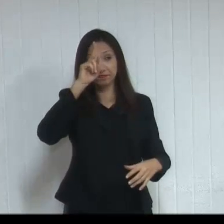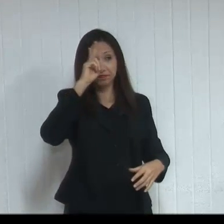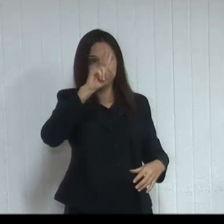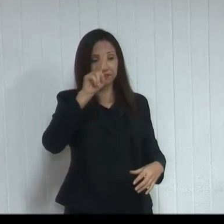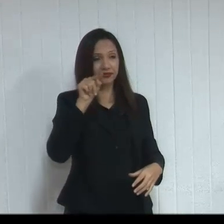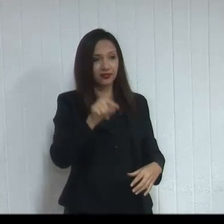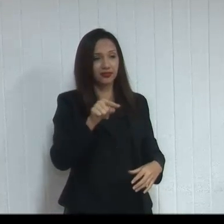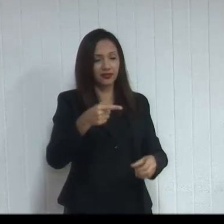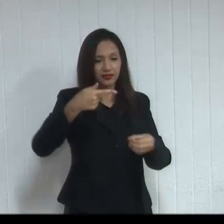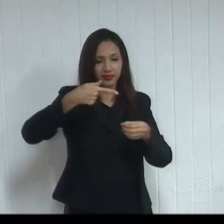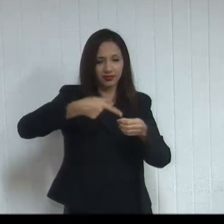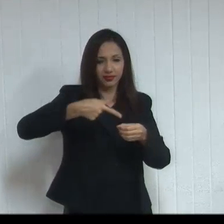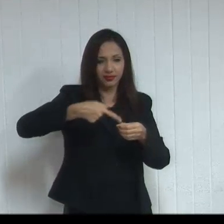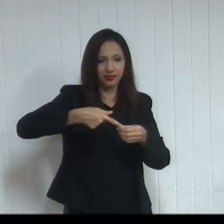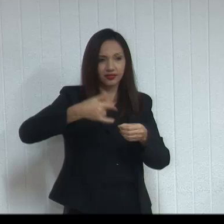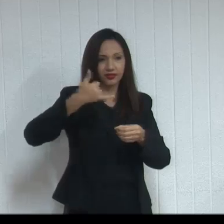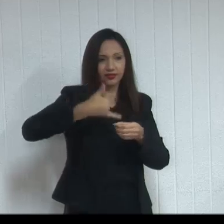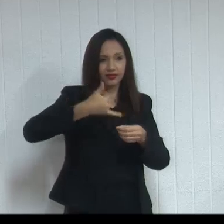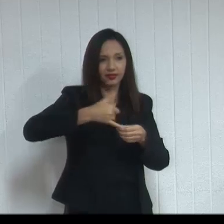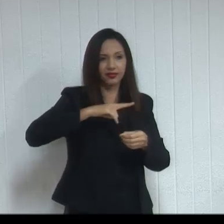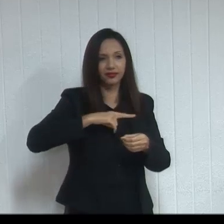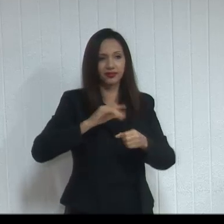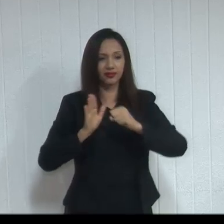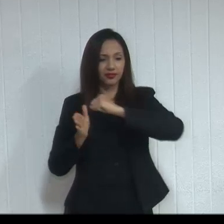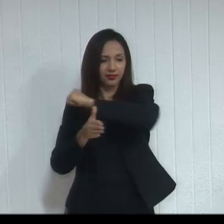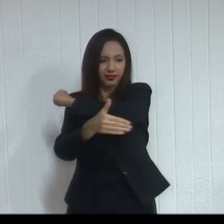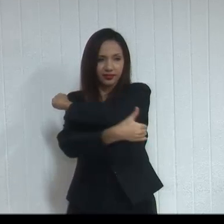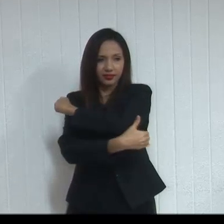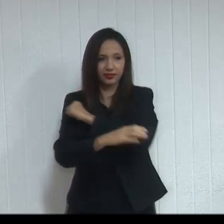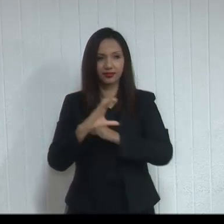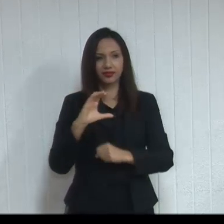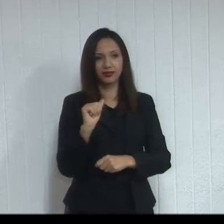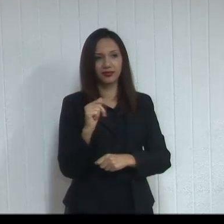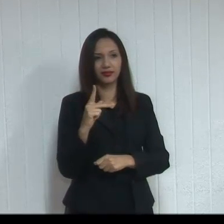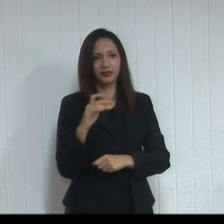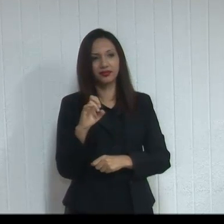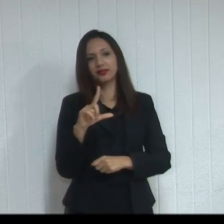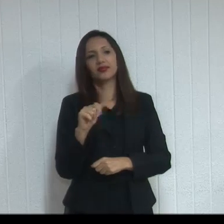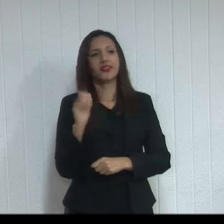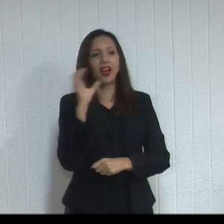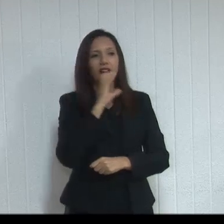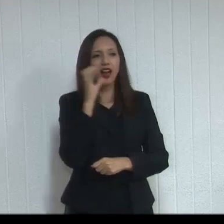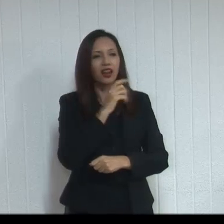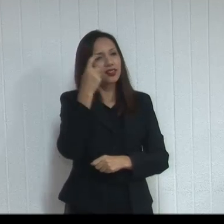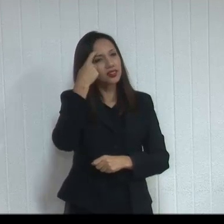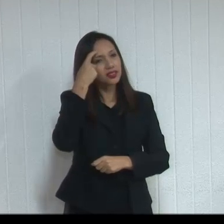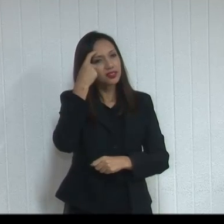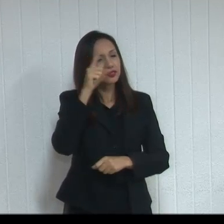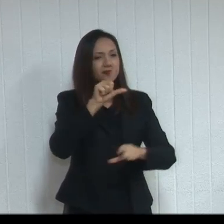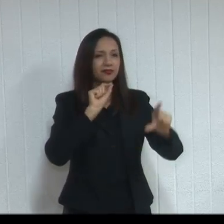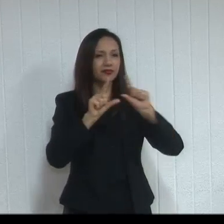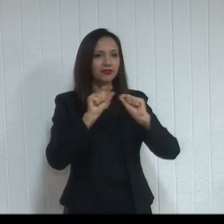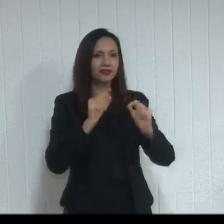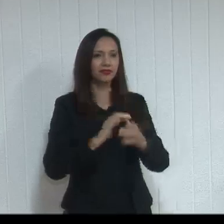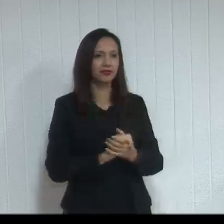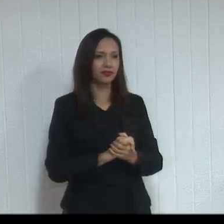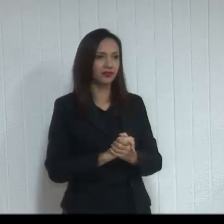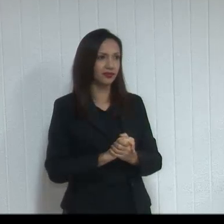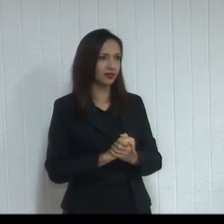o posto de gasolina, esquina com o campo da Capela, então precisa rapidamente pensar numa alternativa. Pode colocar